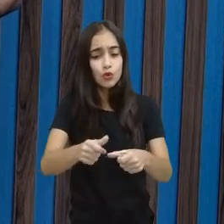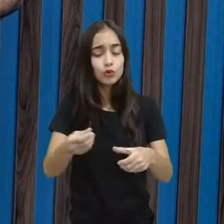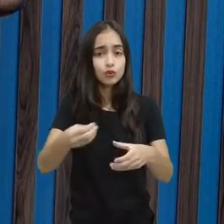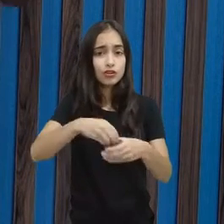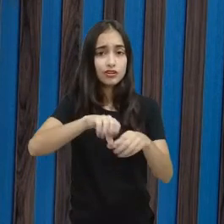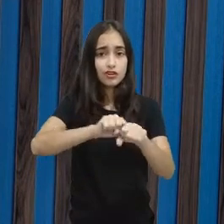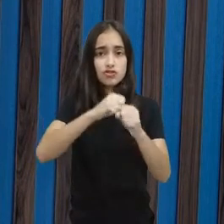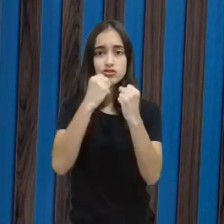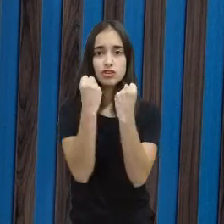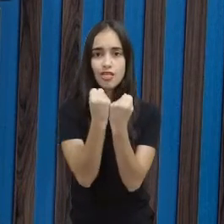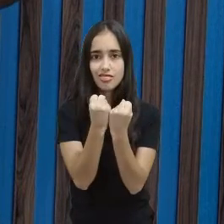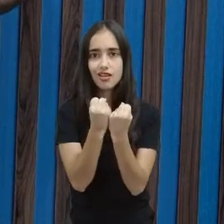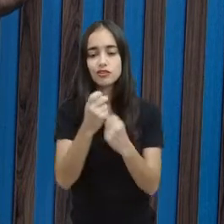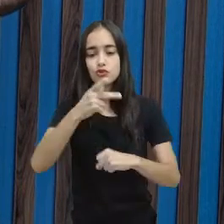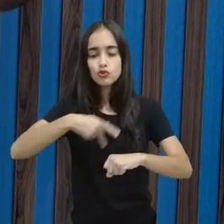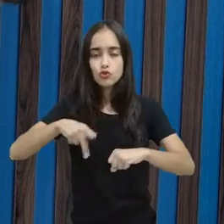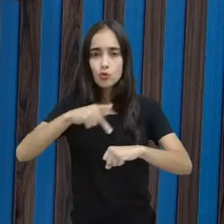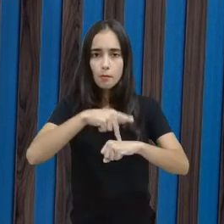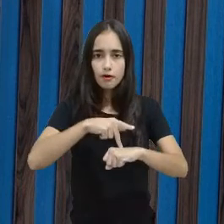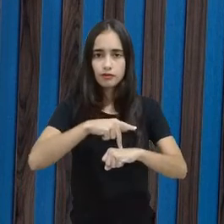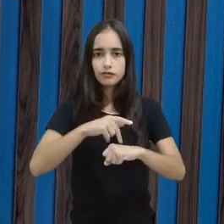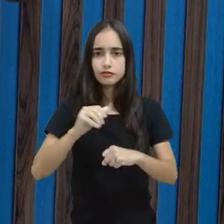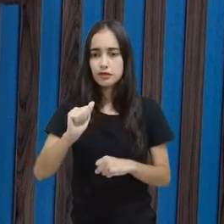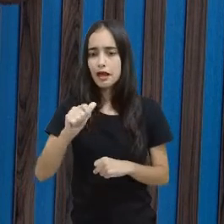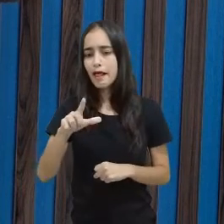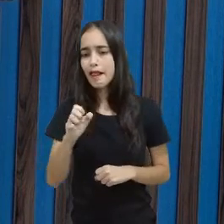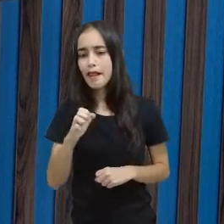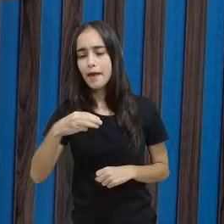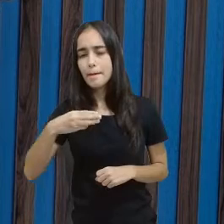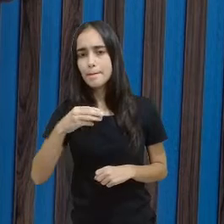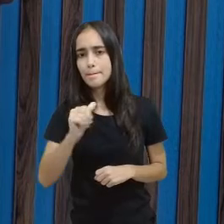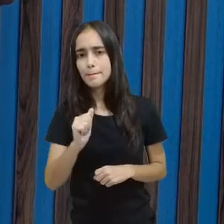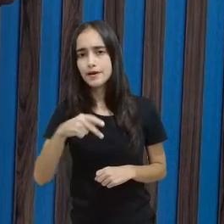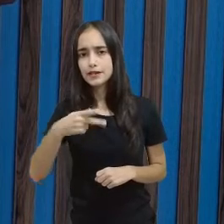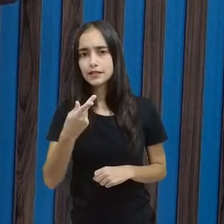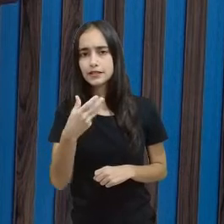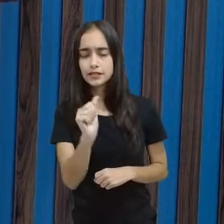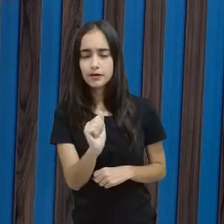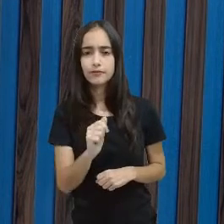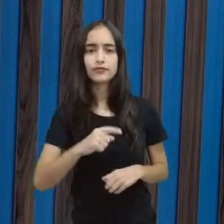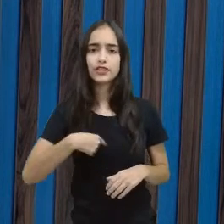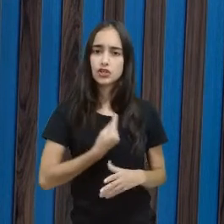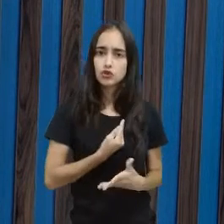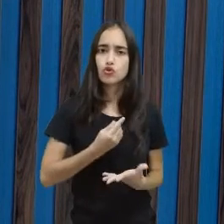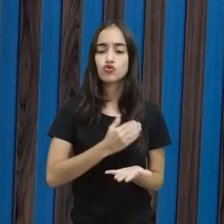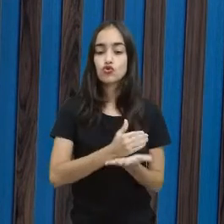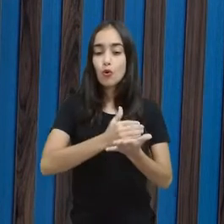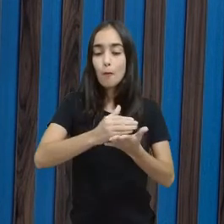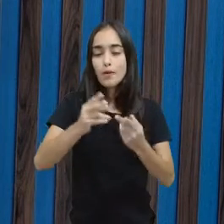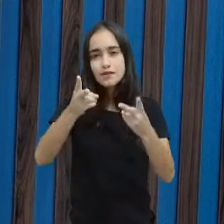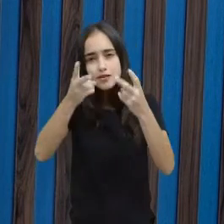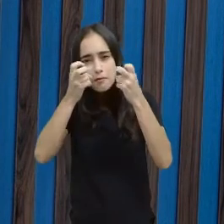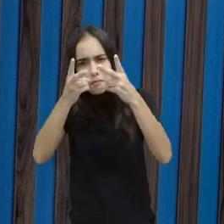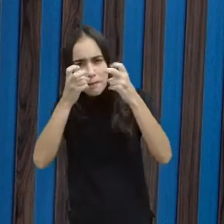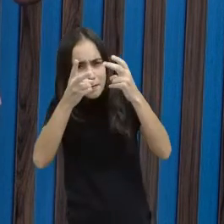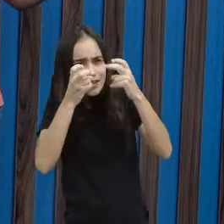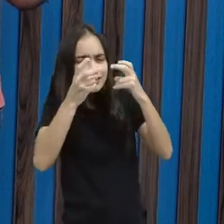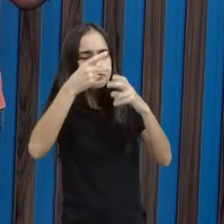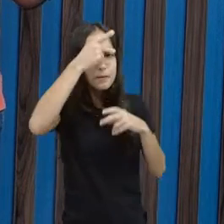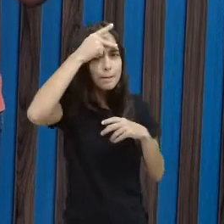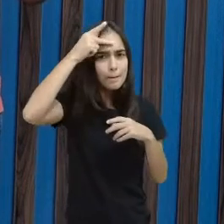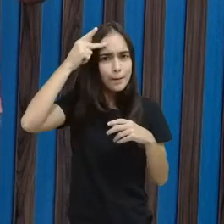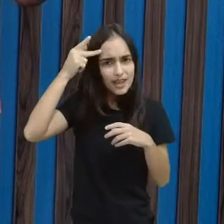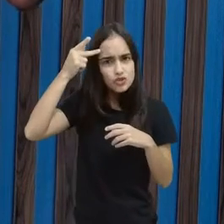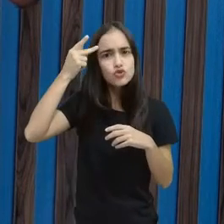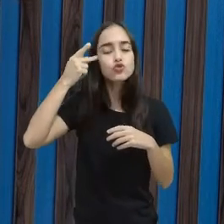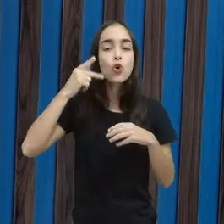sociedade alemã. E foi a partir daí que a gente começa a ver, certo, os judeus sendo levados para os